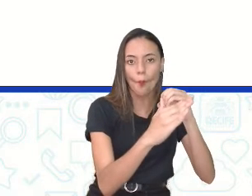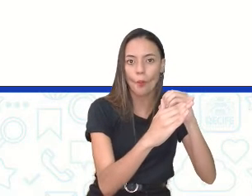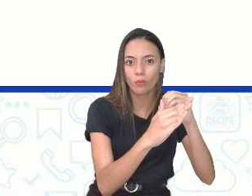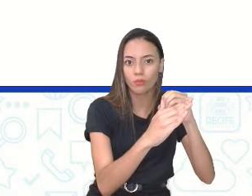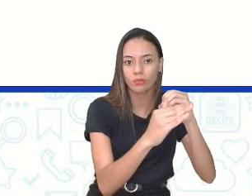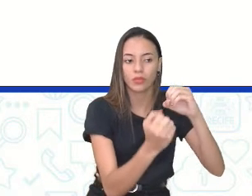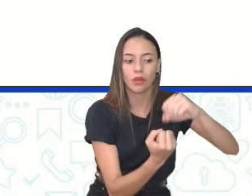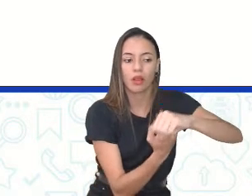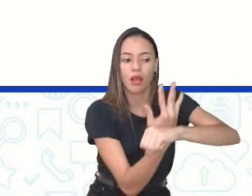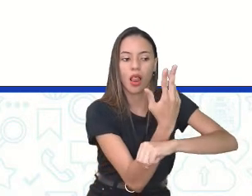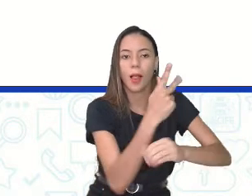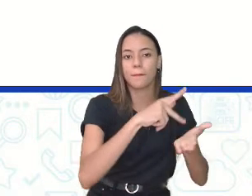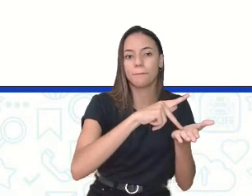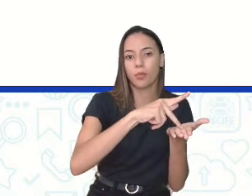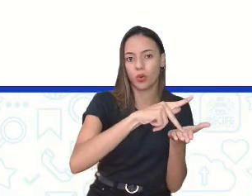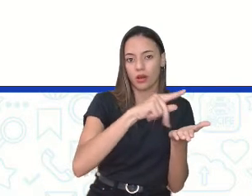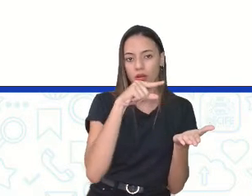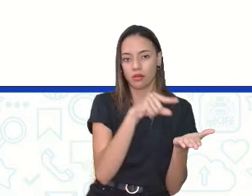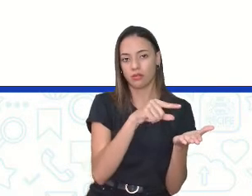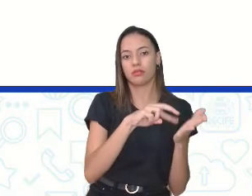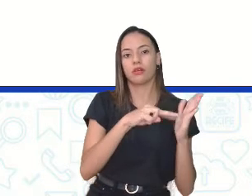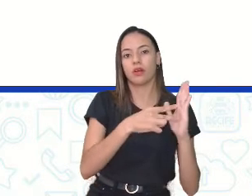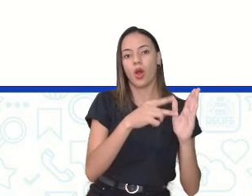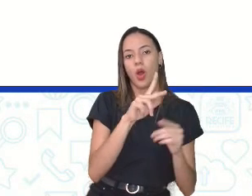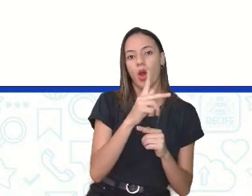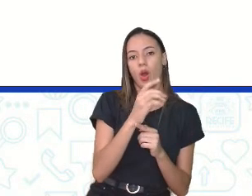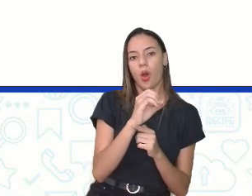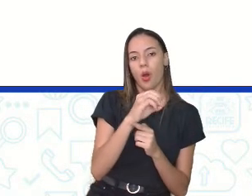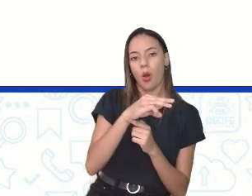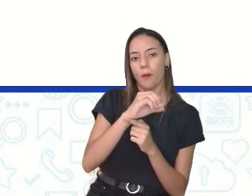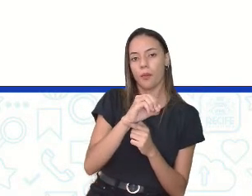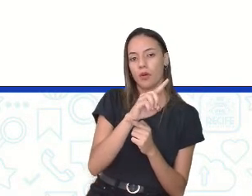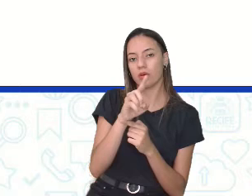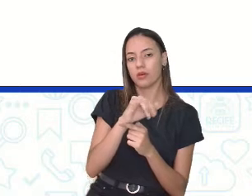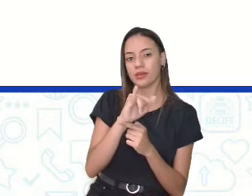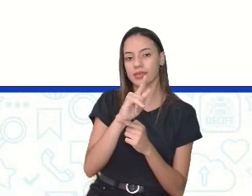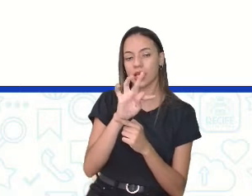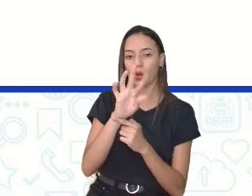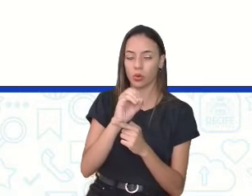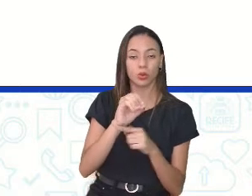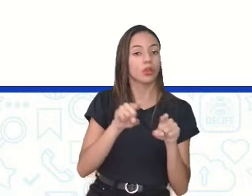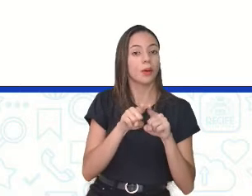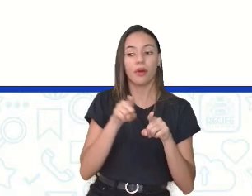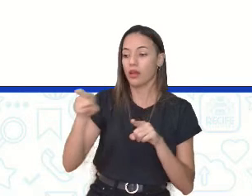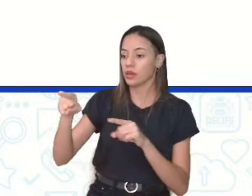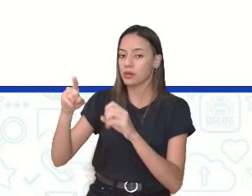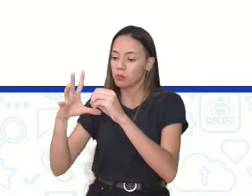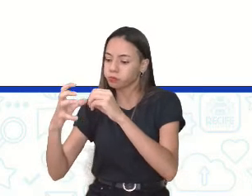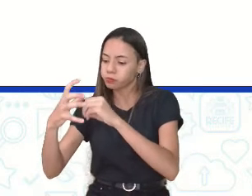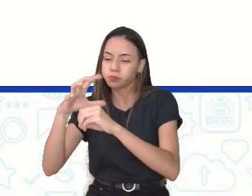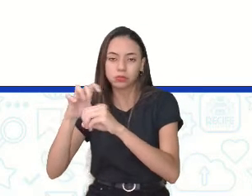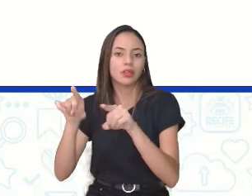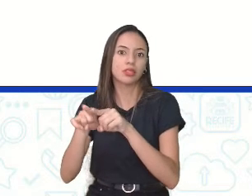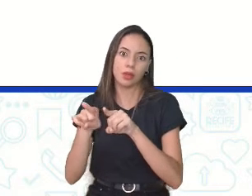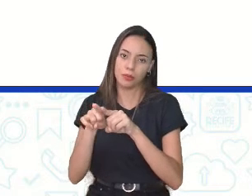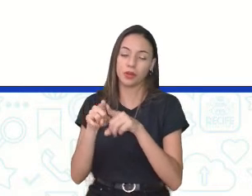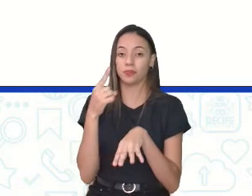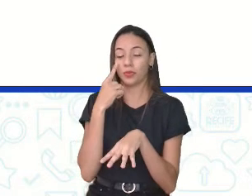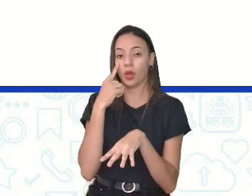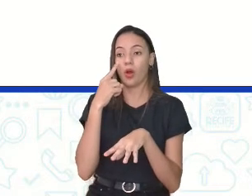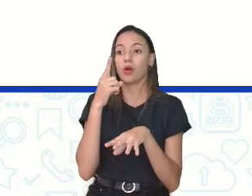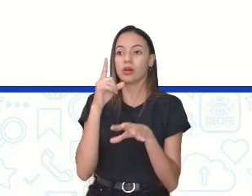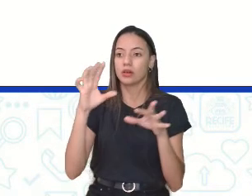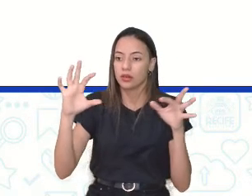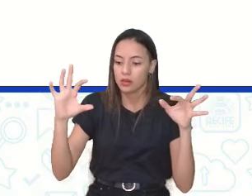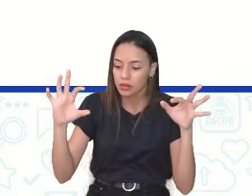né? Homozigotos, não é isso? Isso. E a rugosa, a mesma coisa, tá bom? Então, vamos seguir. Nesse cruzamento aí, a